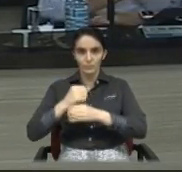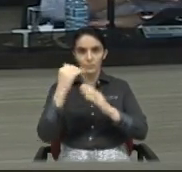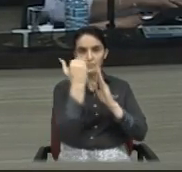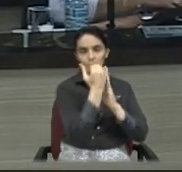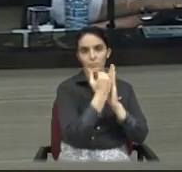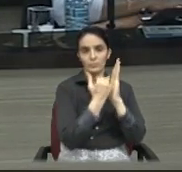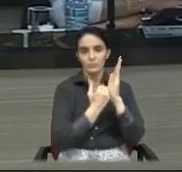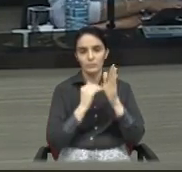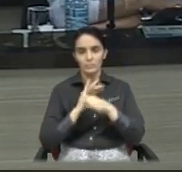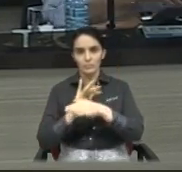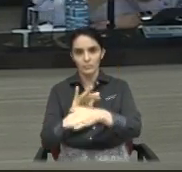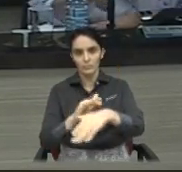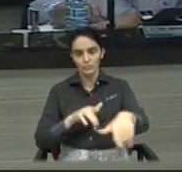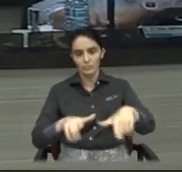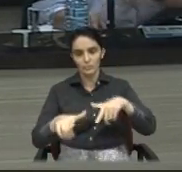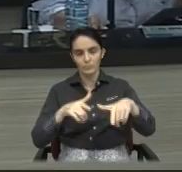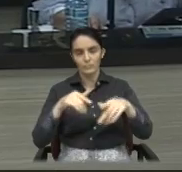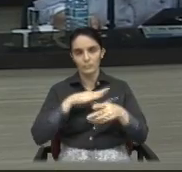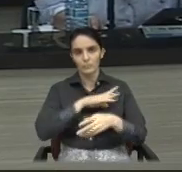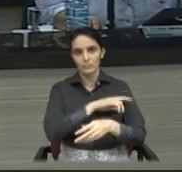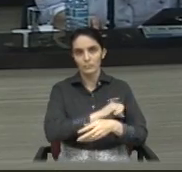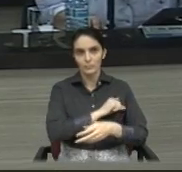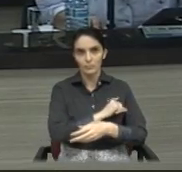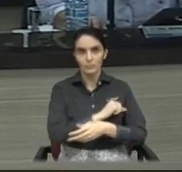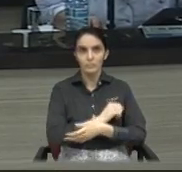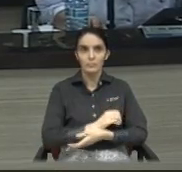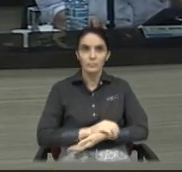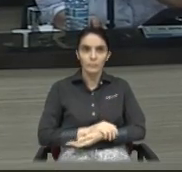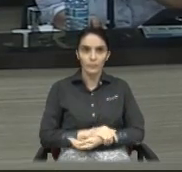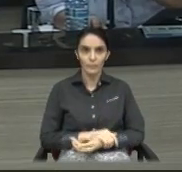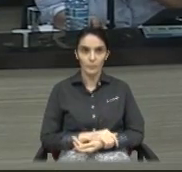Apoio, Trabalho e Amor.